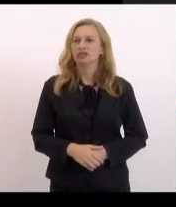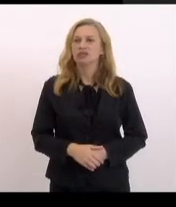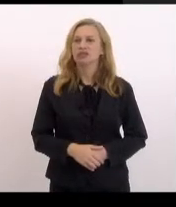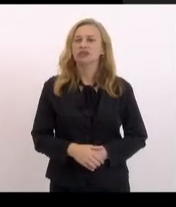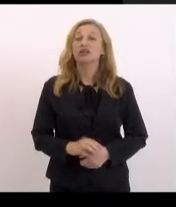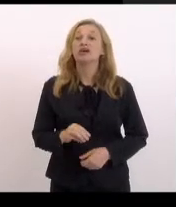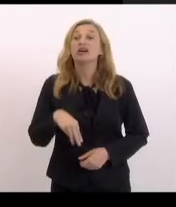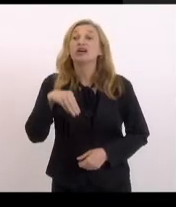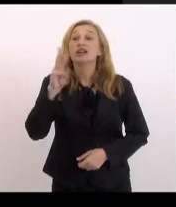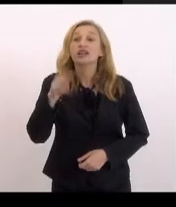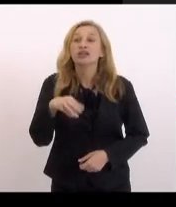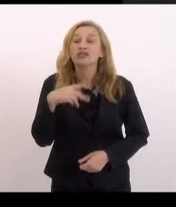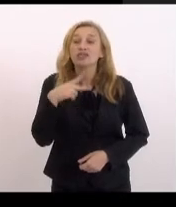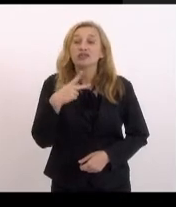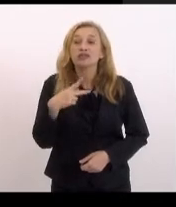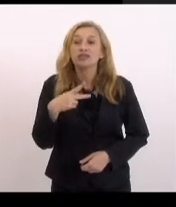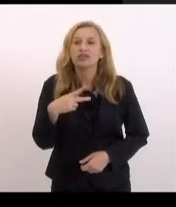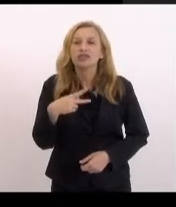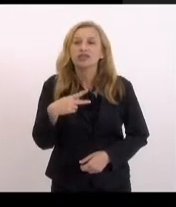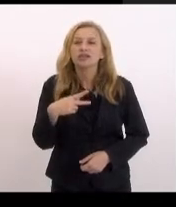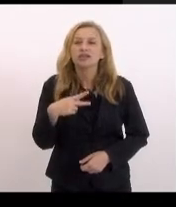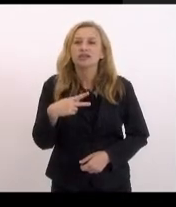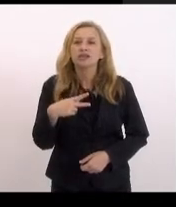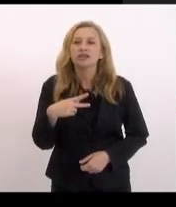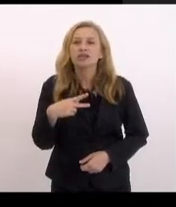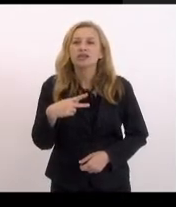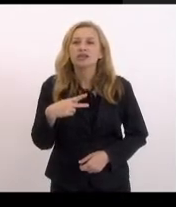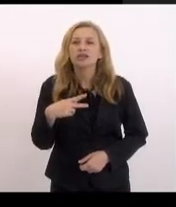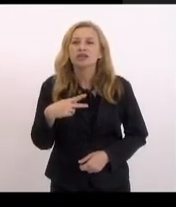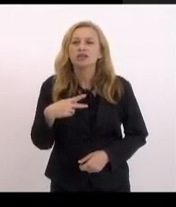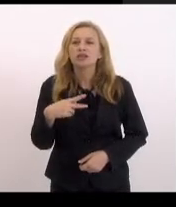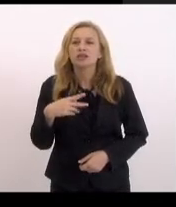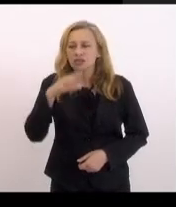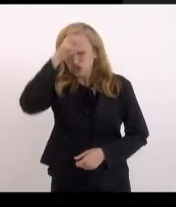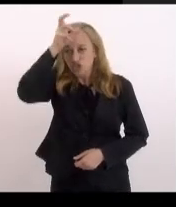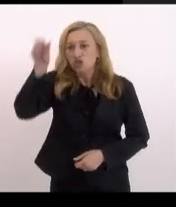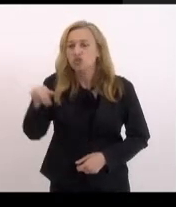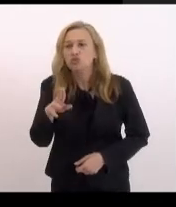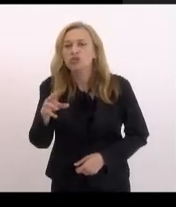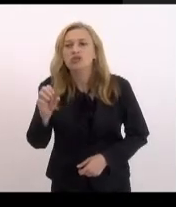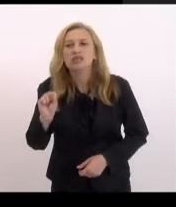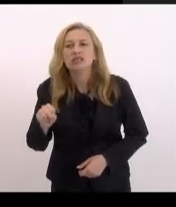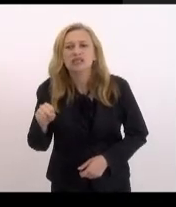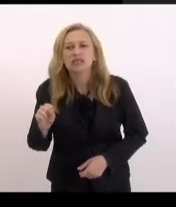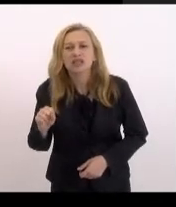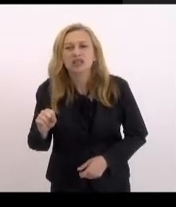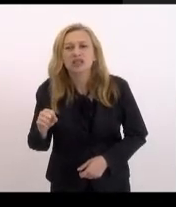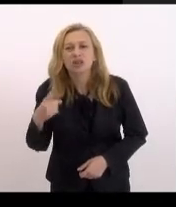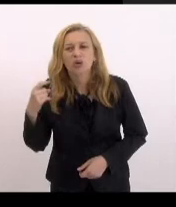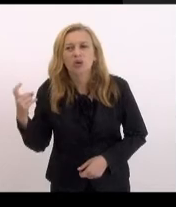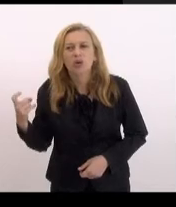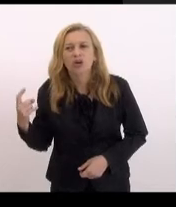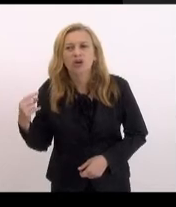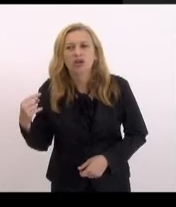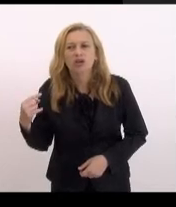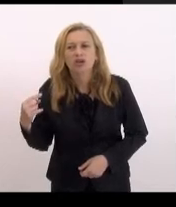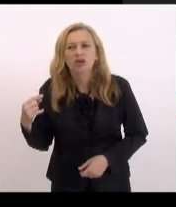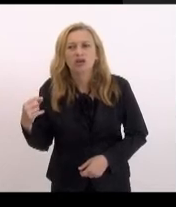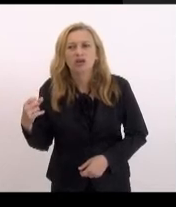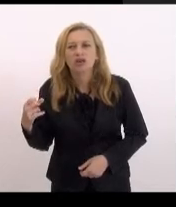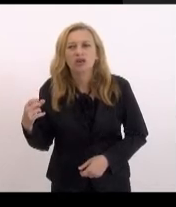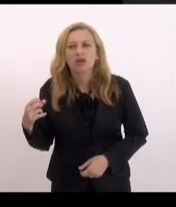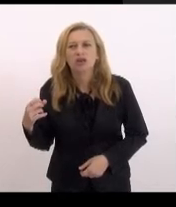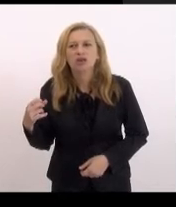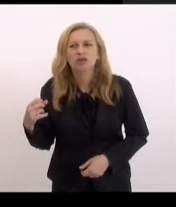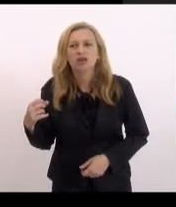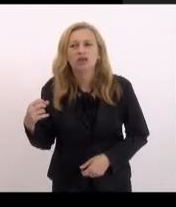Quem está falando? Tia Ju? Sim? É eco, está tendo eco em alguém. Alguém